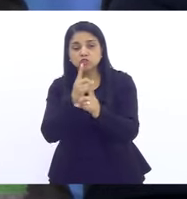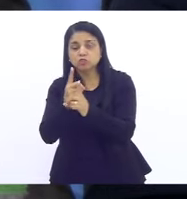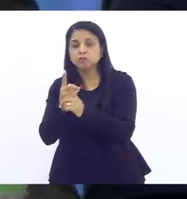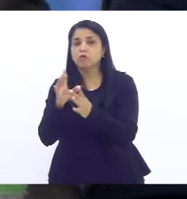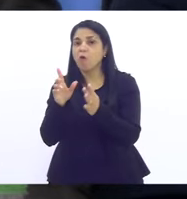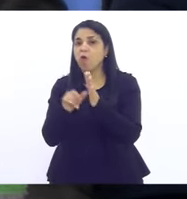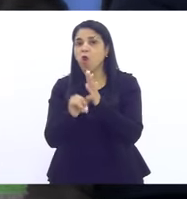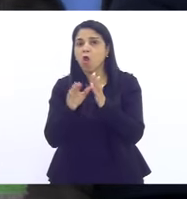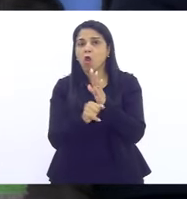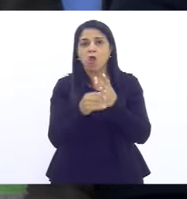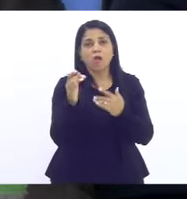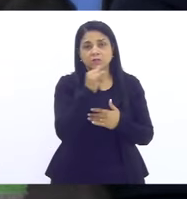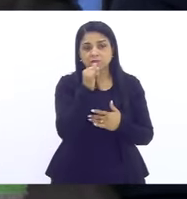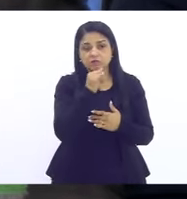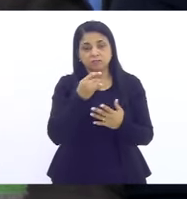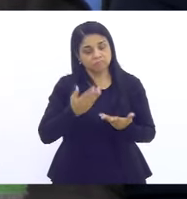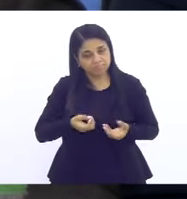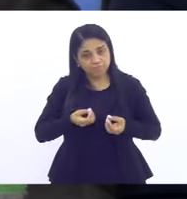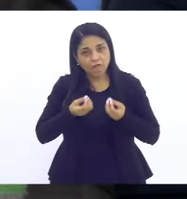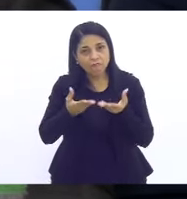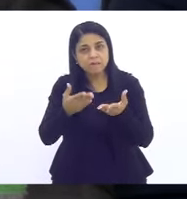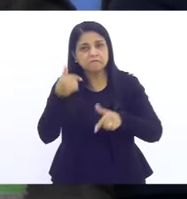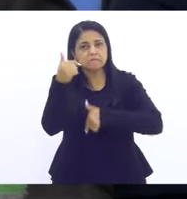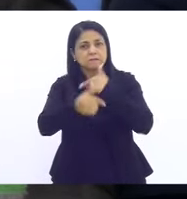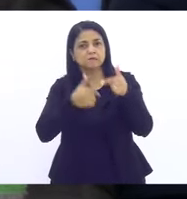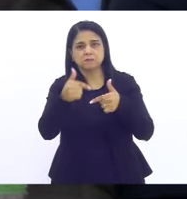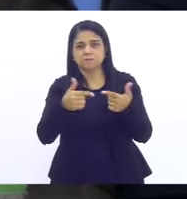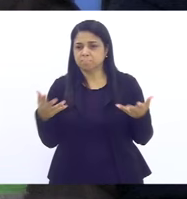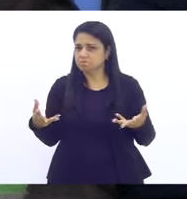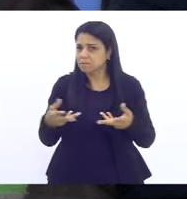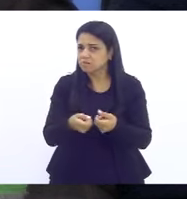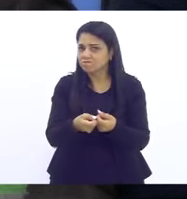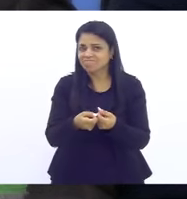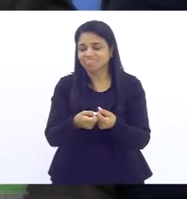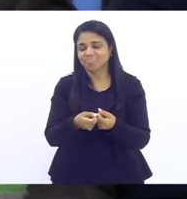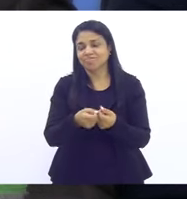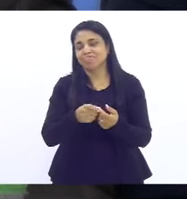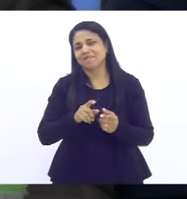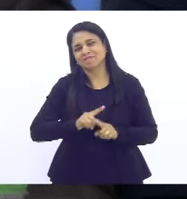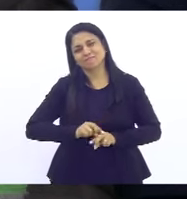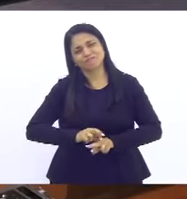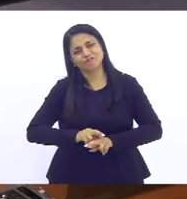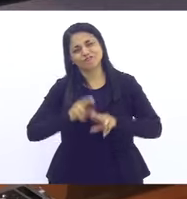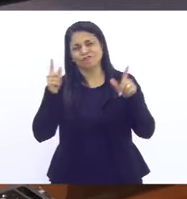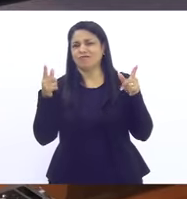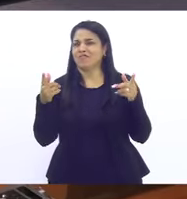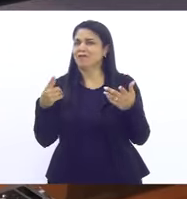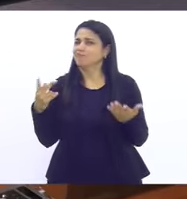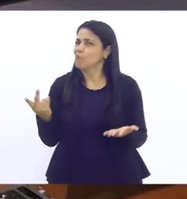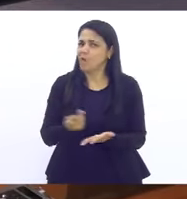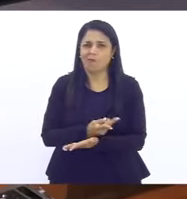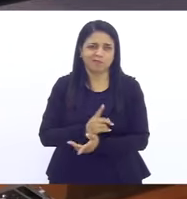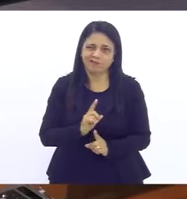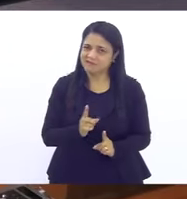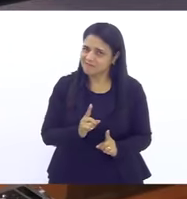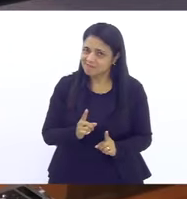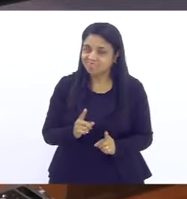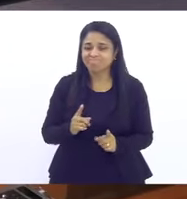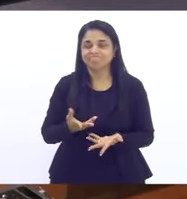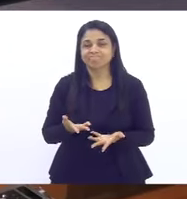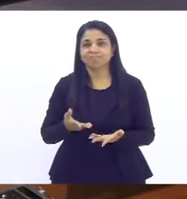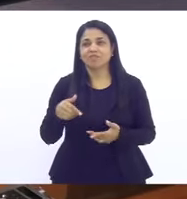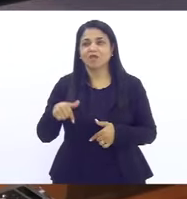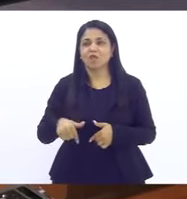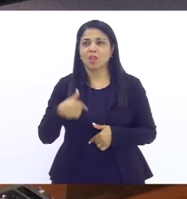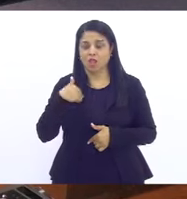serviço de excelência, pô. Não é o que acontece, Amorim. Não é o que acontece. Aí vem para cá. Nós tivemos agora há pouco tempo,